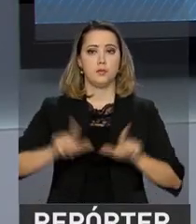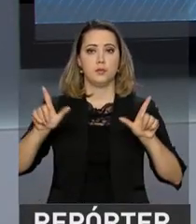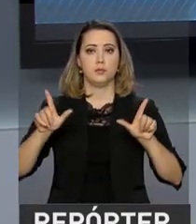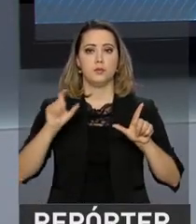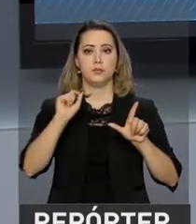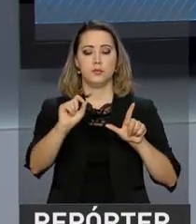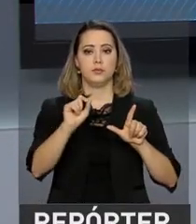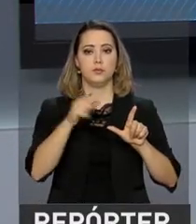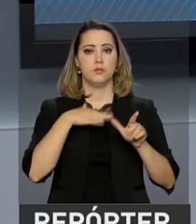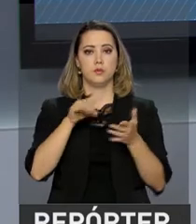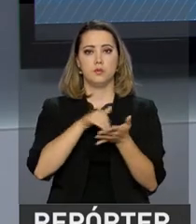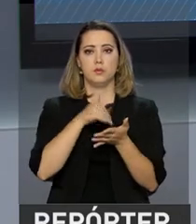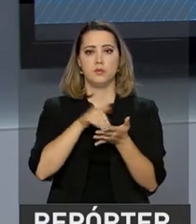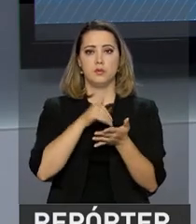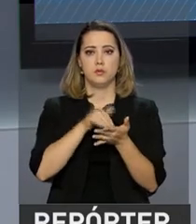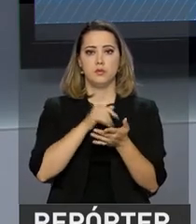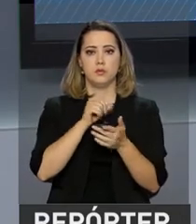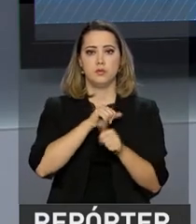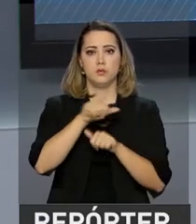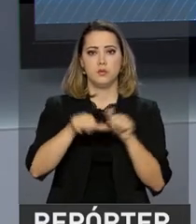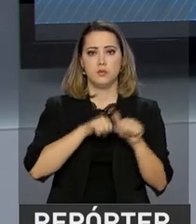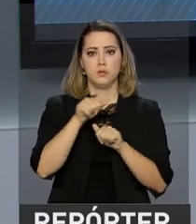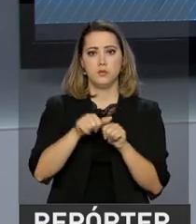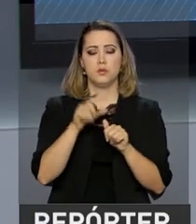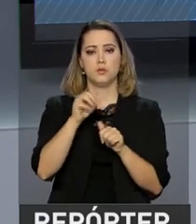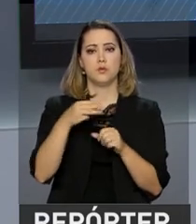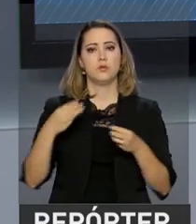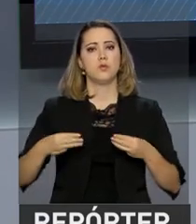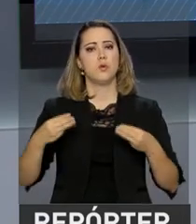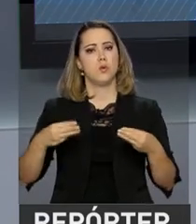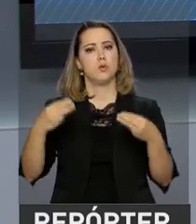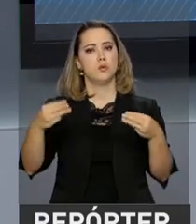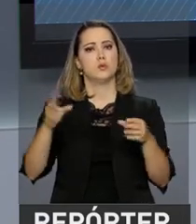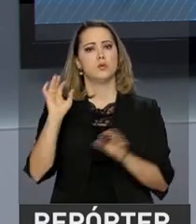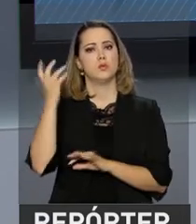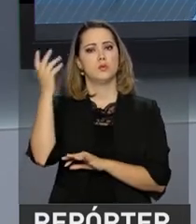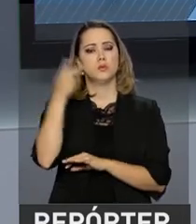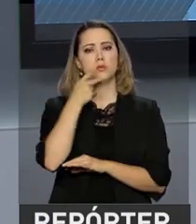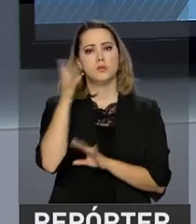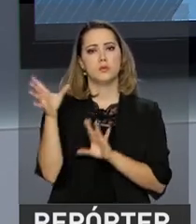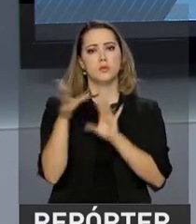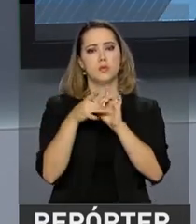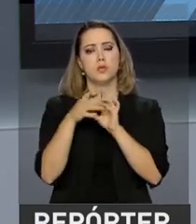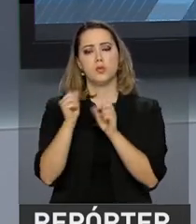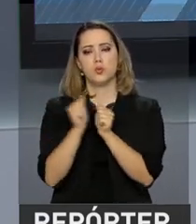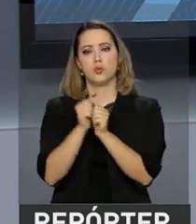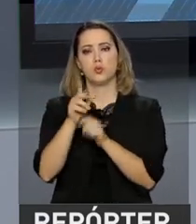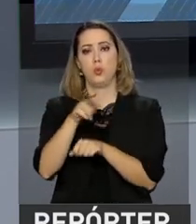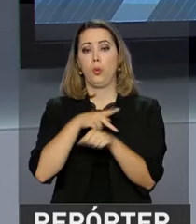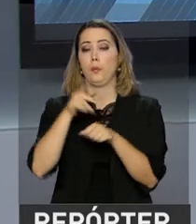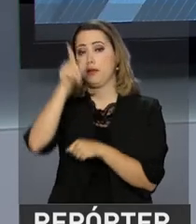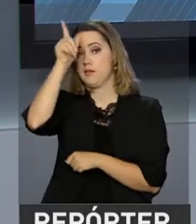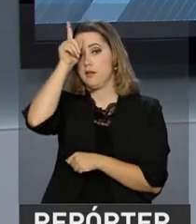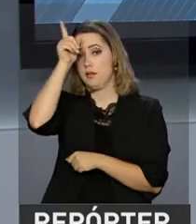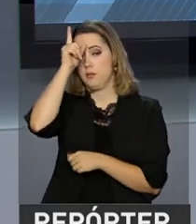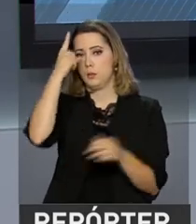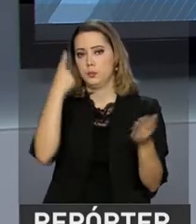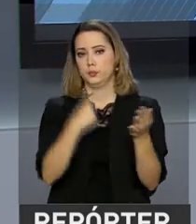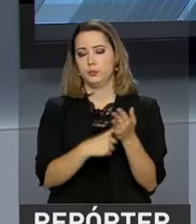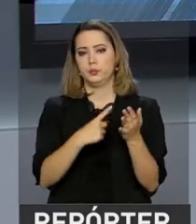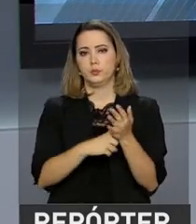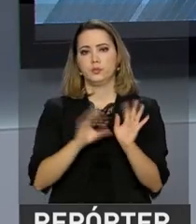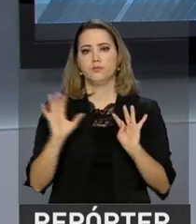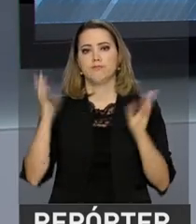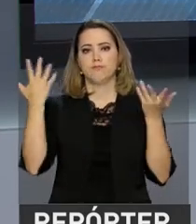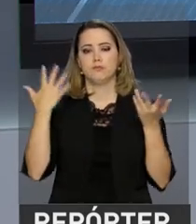sonora do secretário de Mudança do Clima do Ministério do Meio Ambiente, falando sobre a parceria com a Alemanha para cumprimento do Acordo de